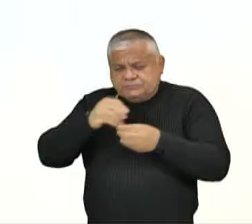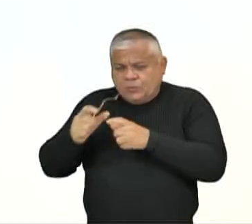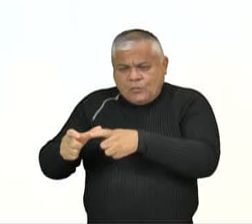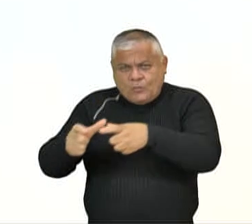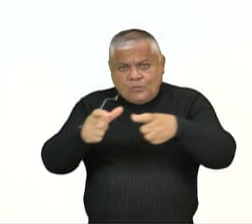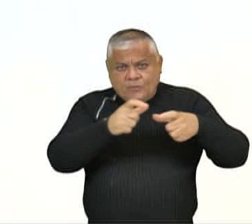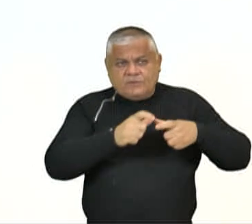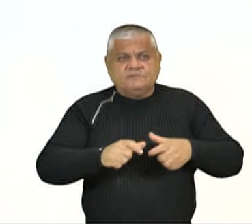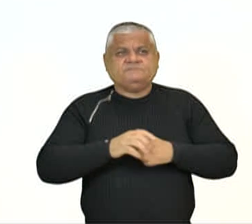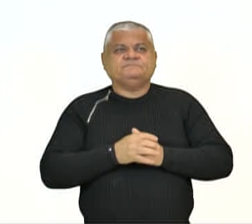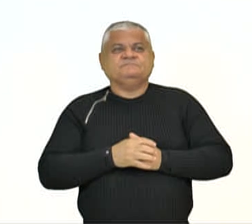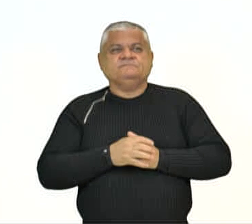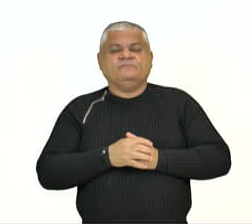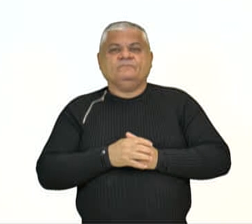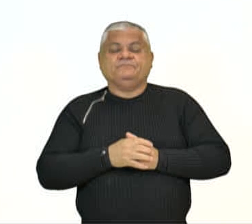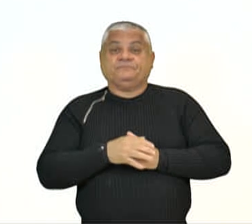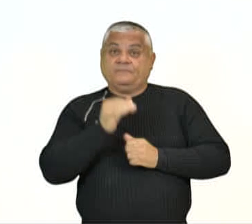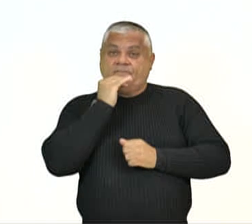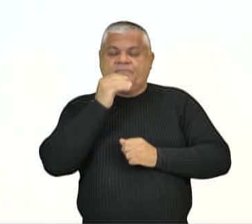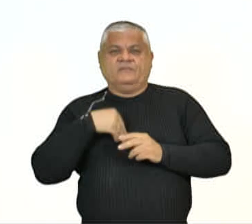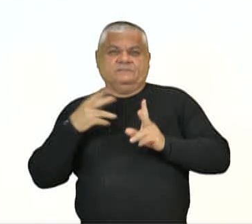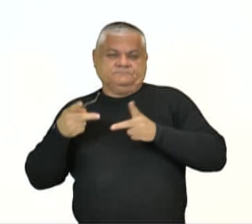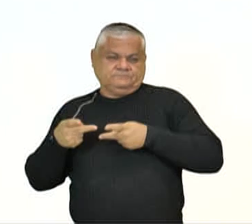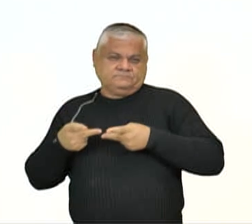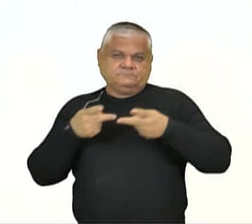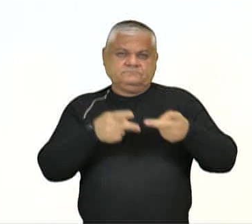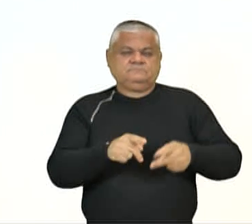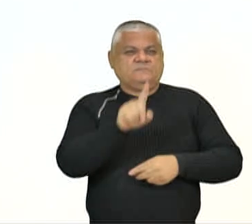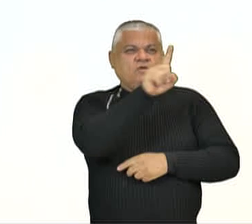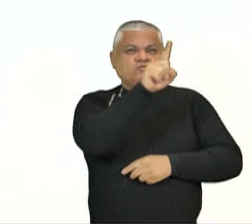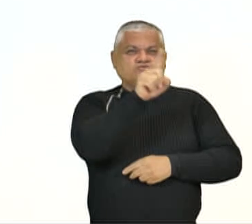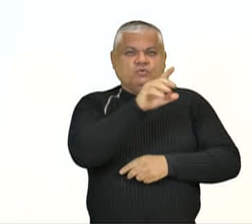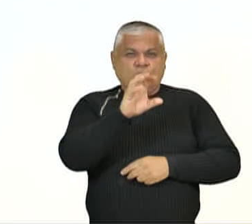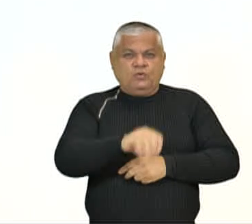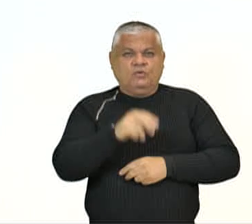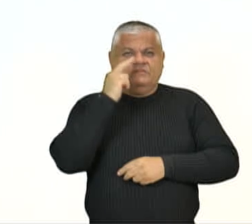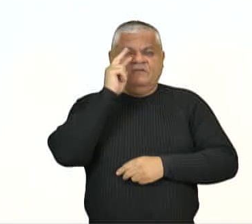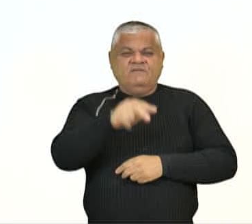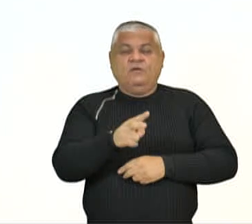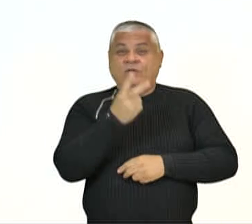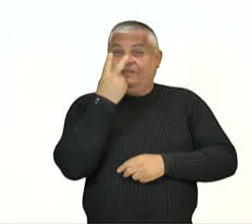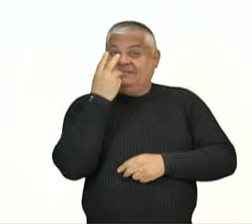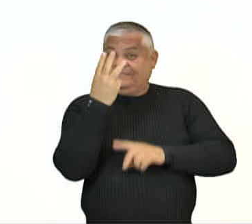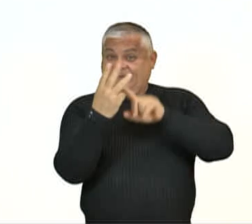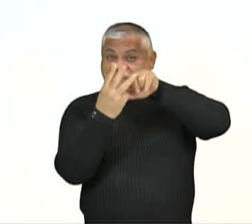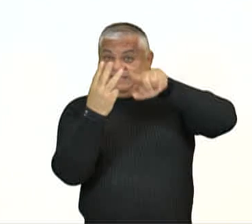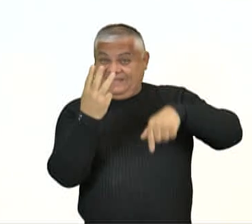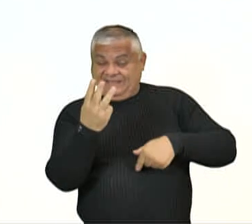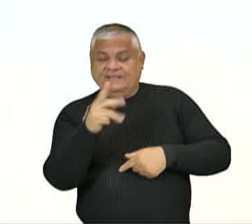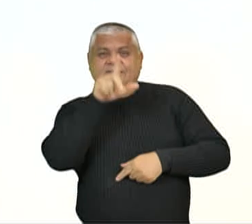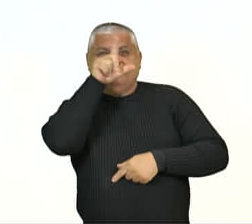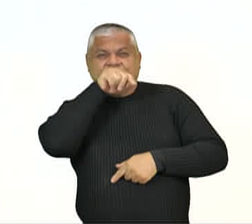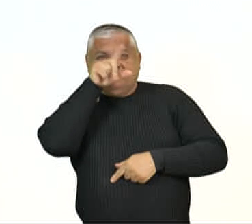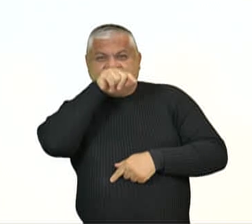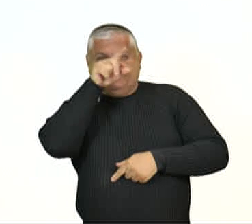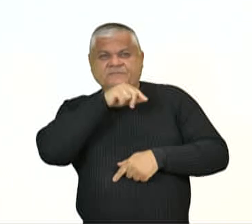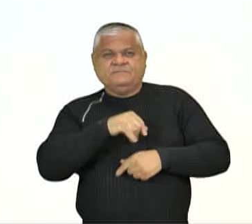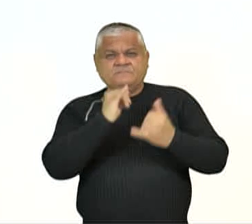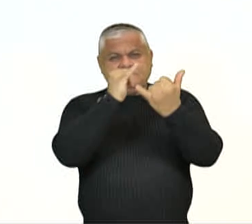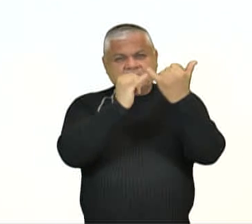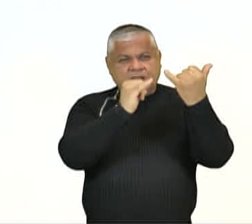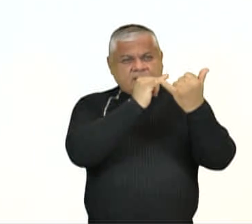ambientes. Se durante uma visita ao zoológico você observou três aves e percebeu que, apesar de serem semelhantes,